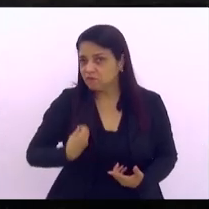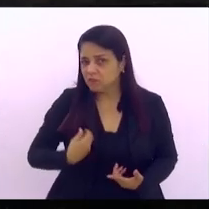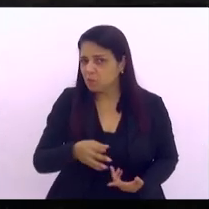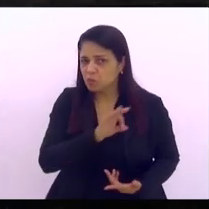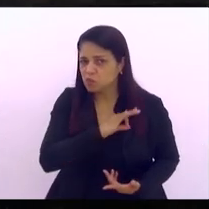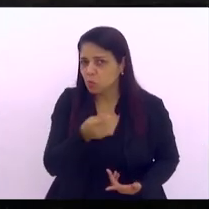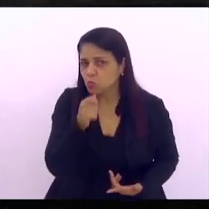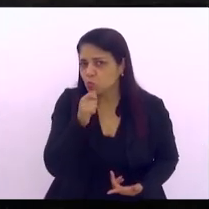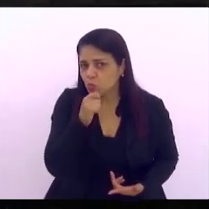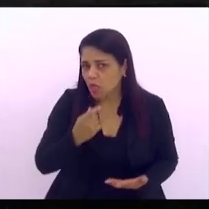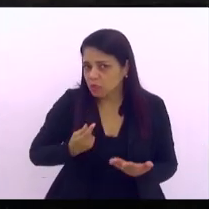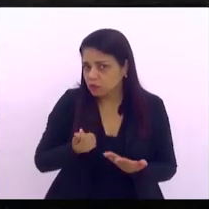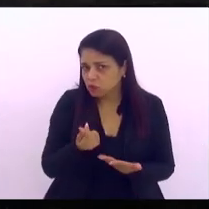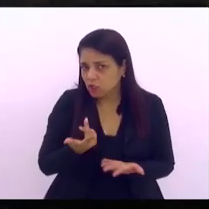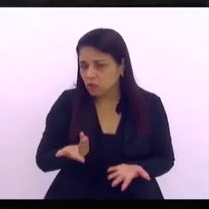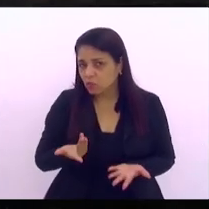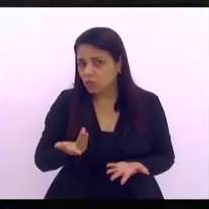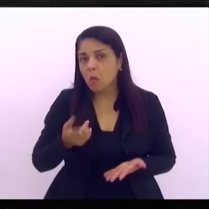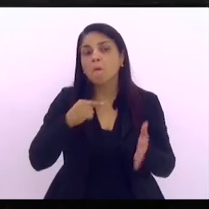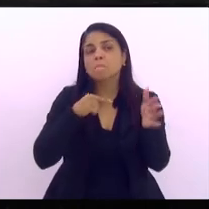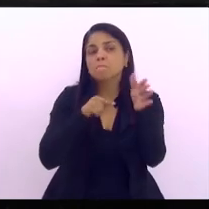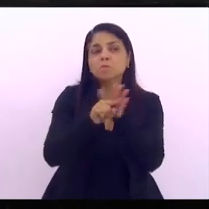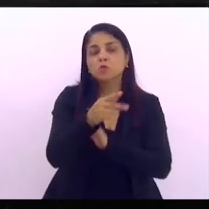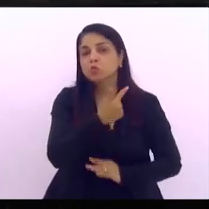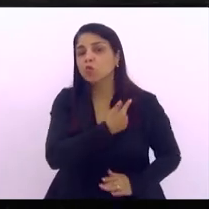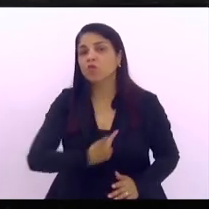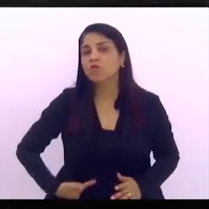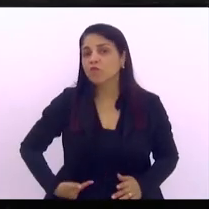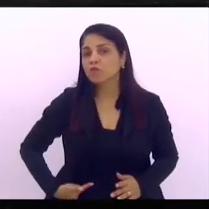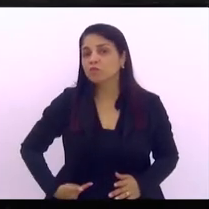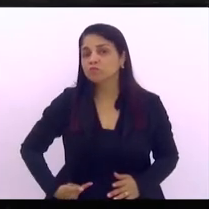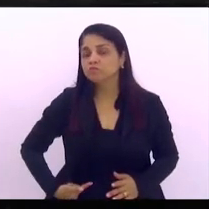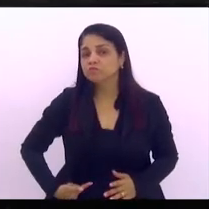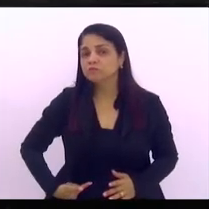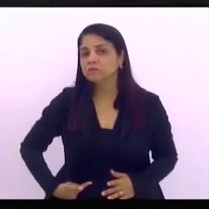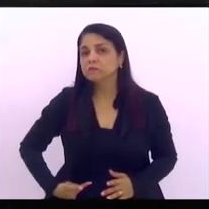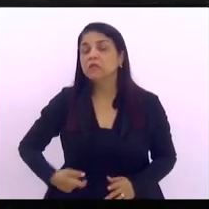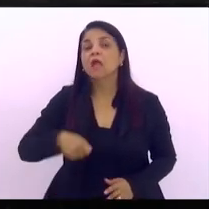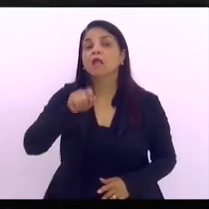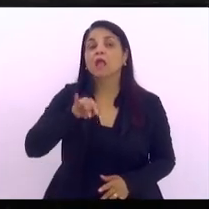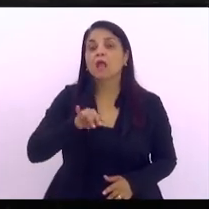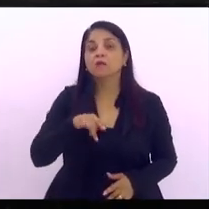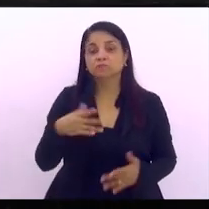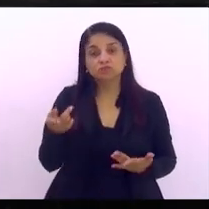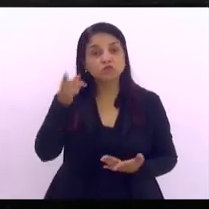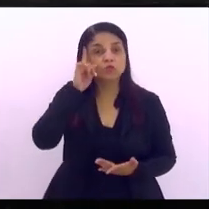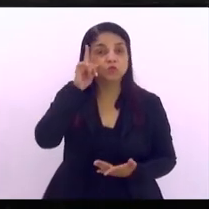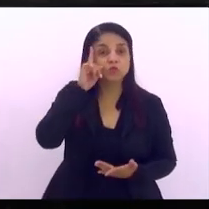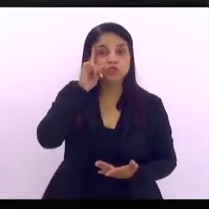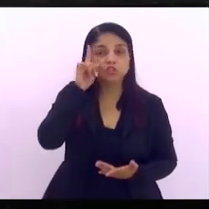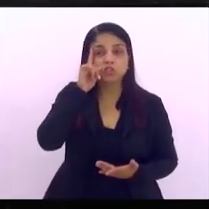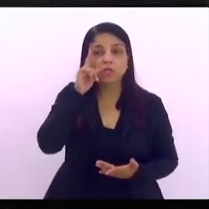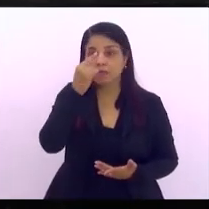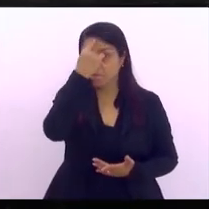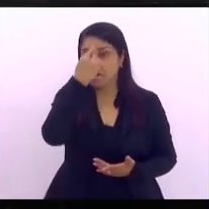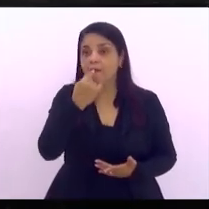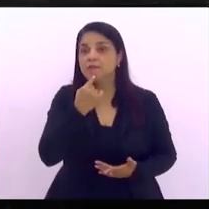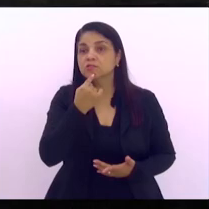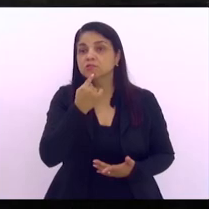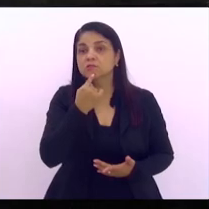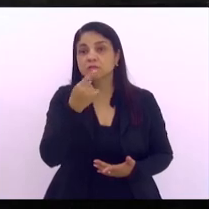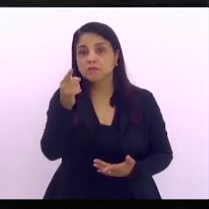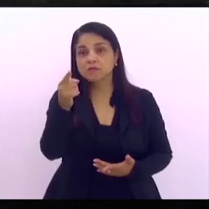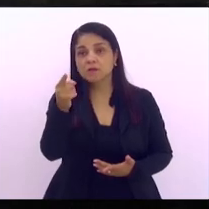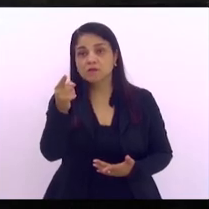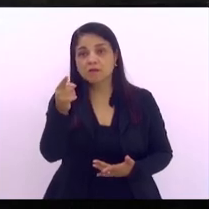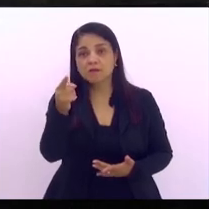minha primeira pergunta para o governo. Se alguém vai falar alguma coisa, se alguém vai se manifestar, porque todo dia, aqui, ó, a imagem, eu não estou de brincadeira, não, ó.